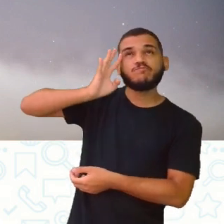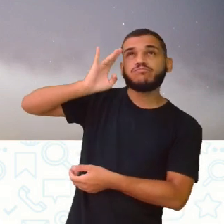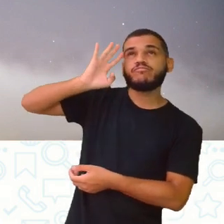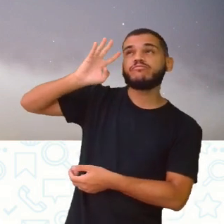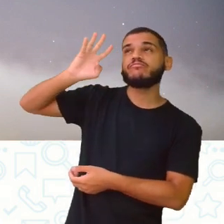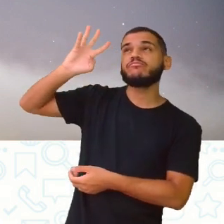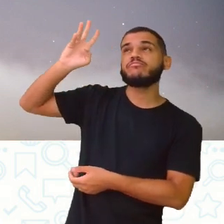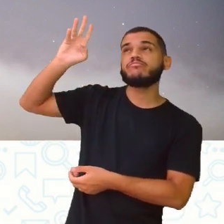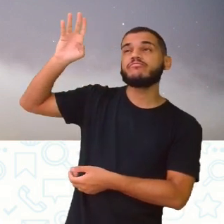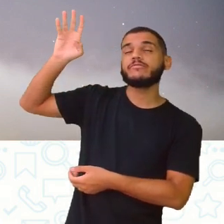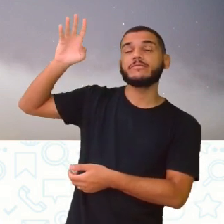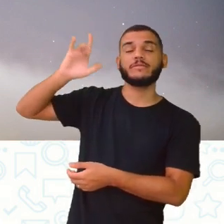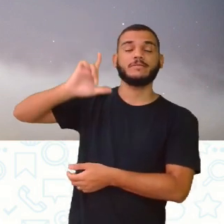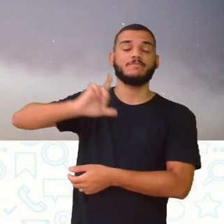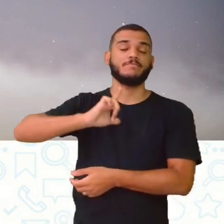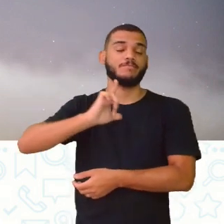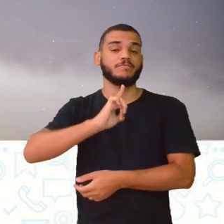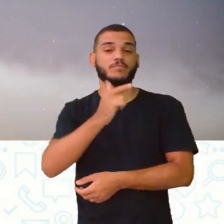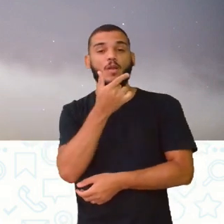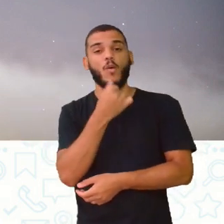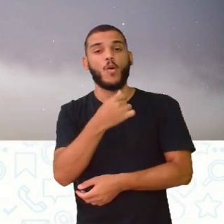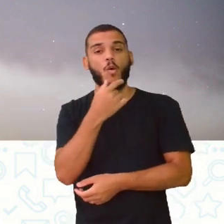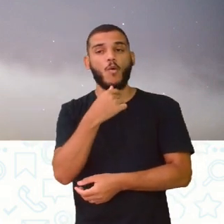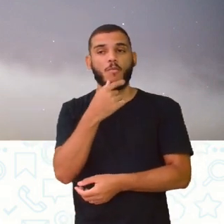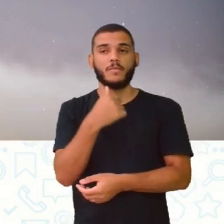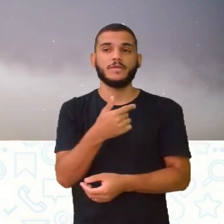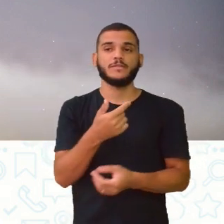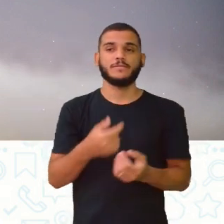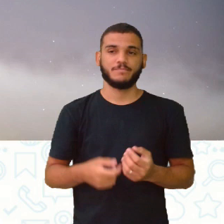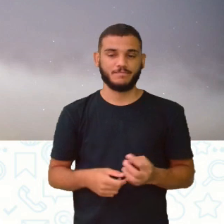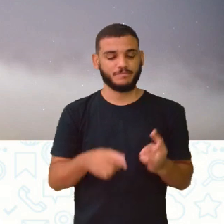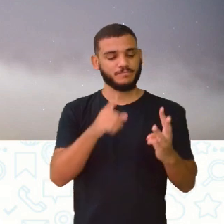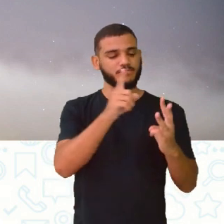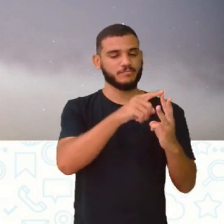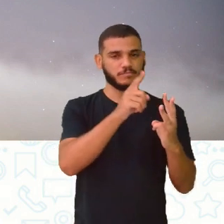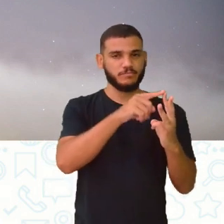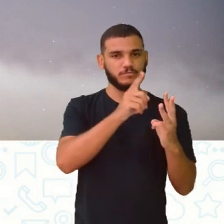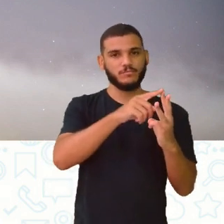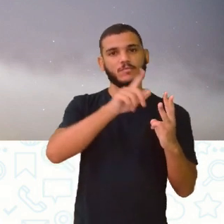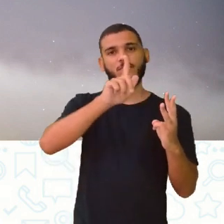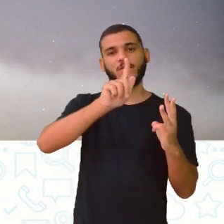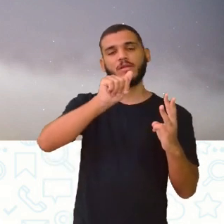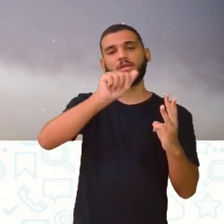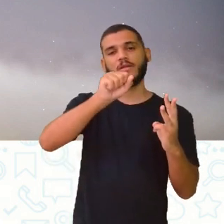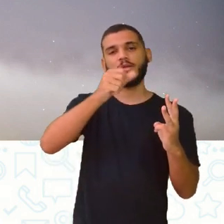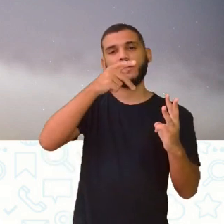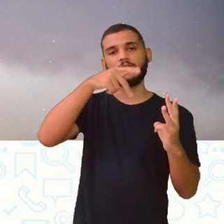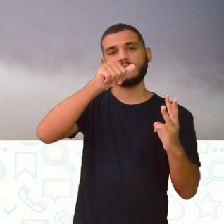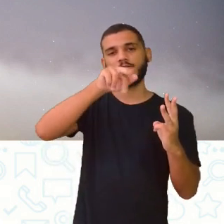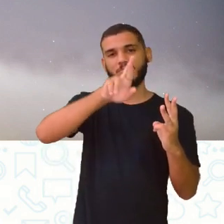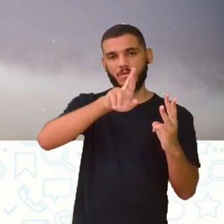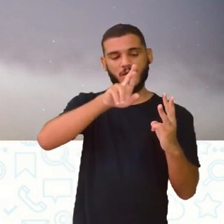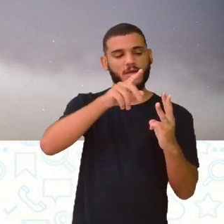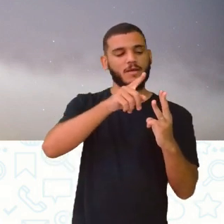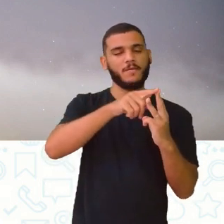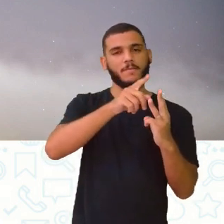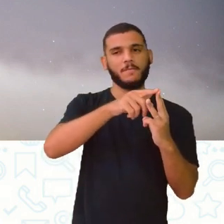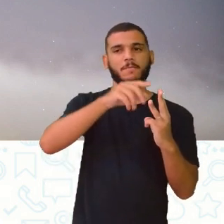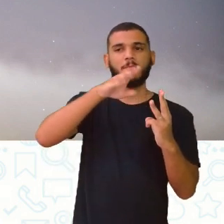Estes homens sábios chamavam-se Gaspar, não é? Melchior e Beltazar,